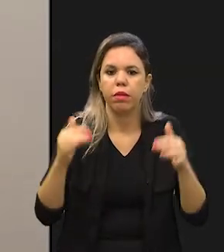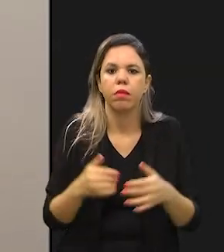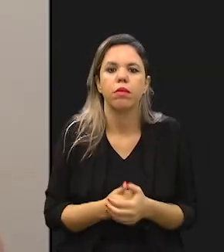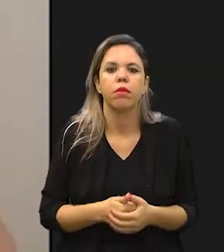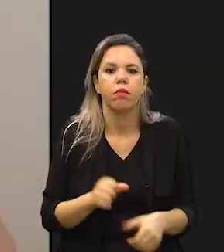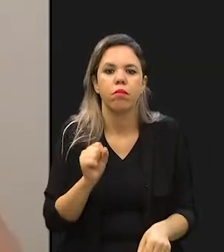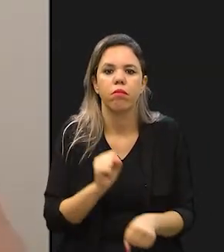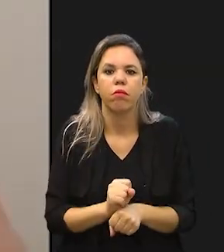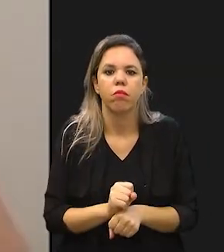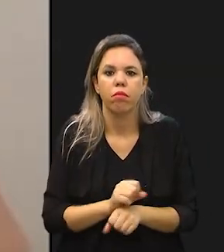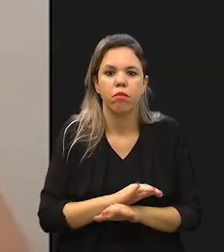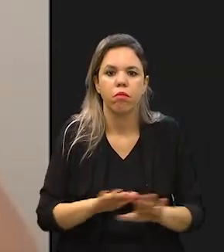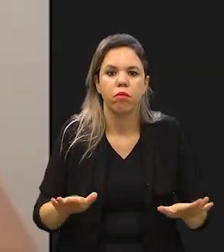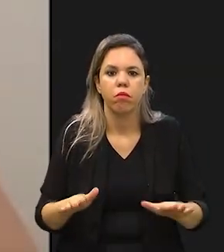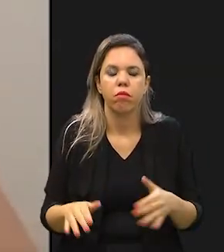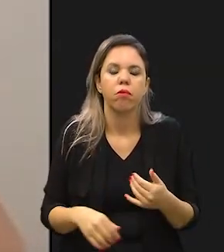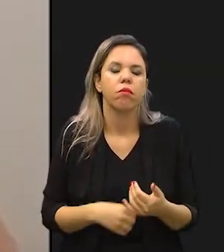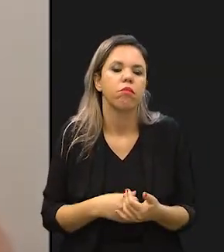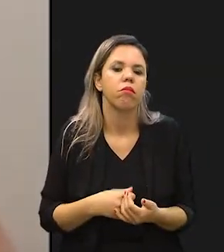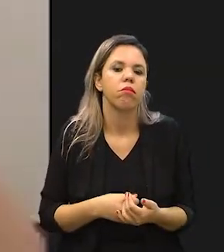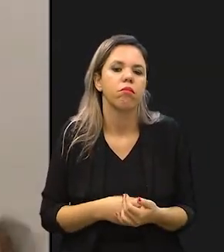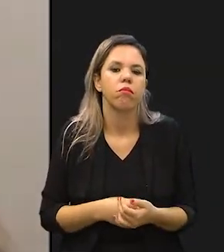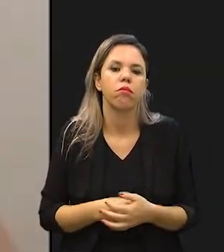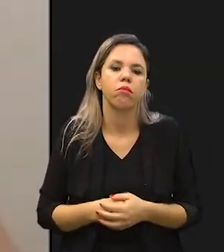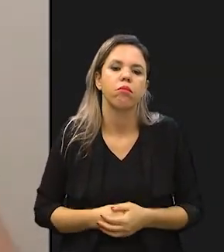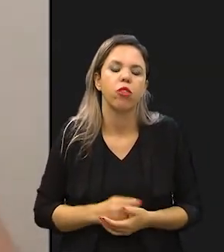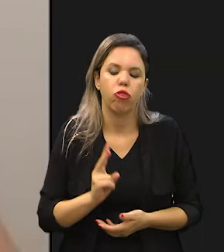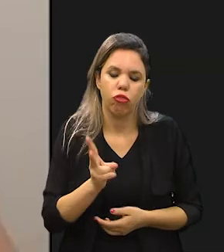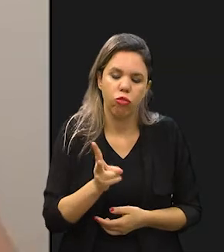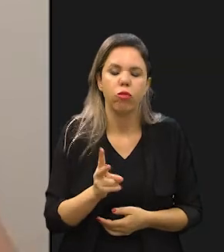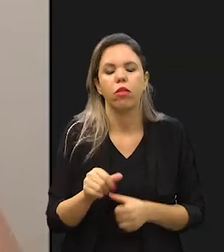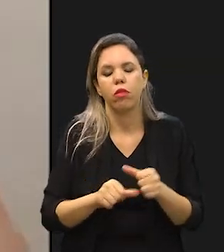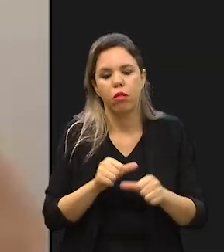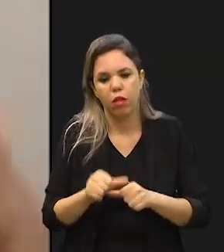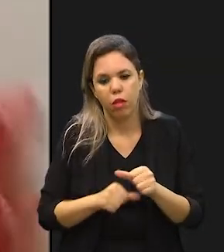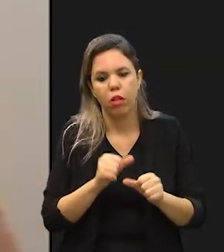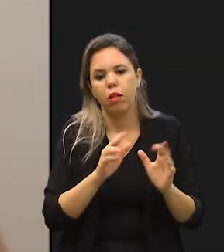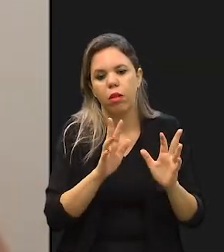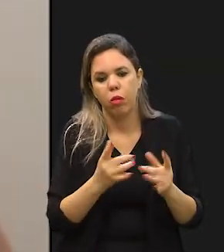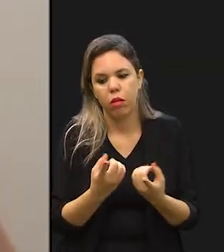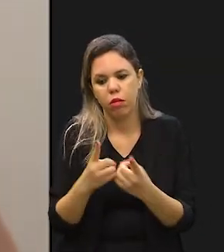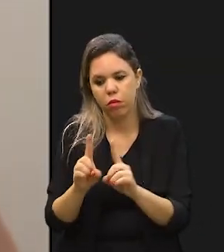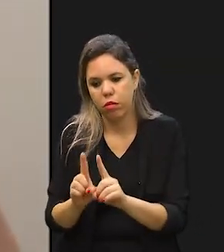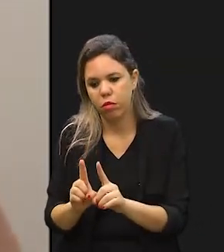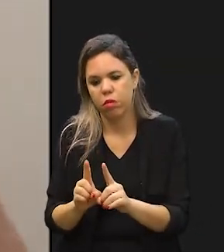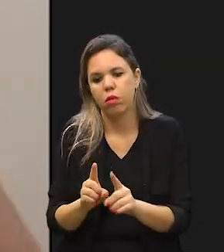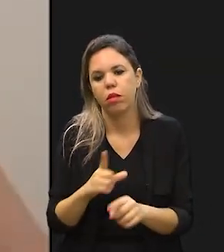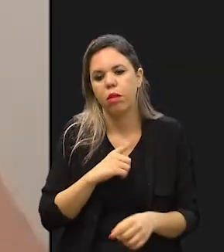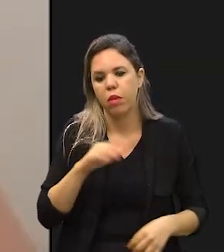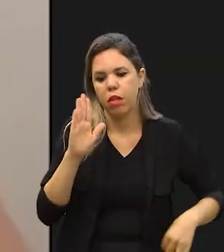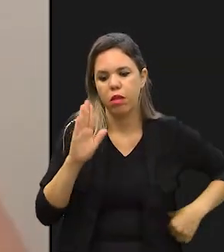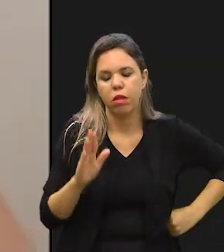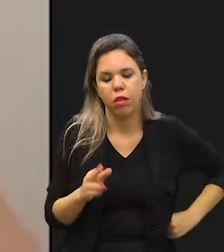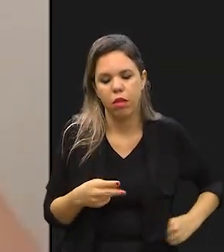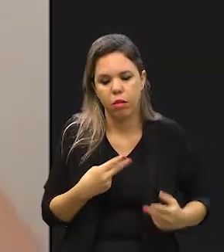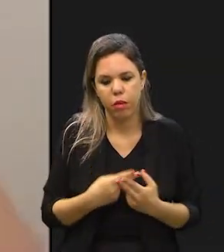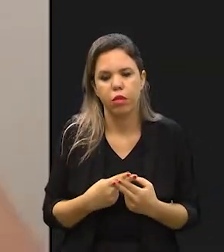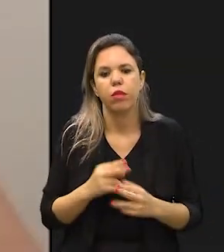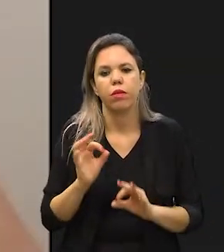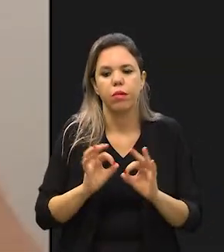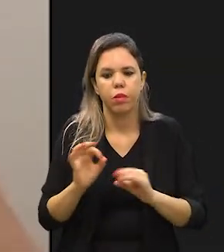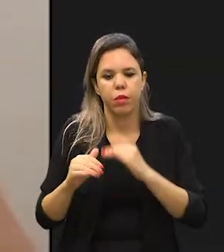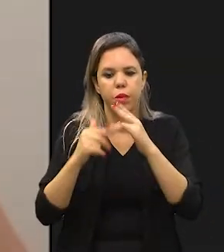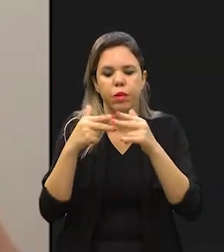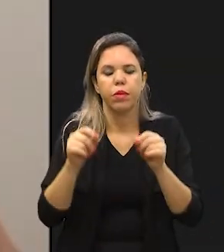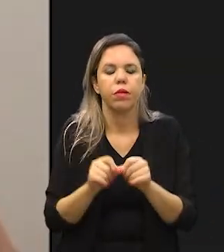não para, digamos, em relacionamentos, então é um adulto que vai conseguir ter mais paciência dentro de um relacionamento, que vai conseguir